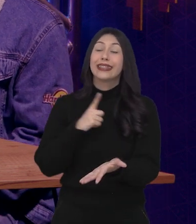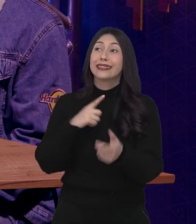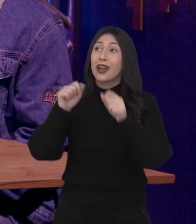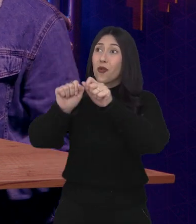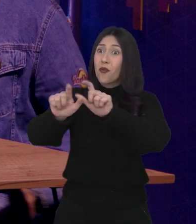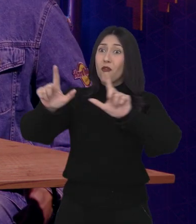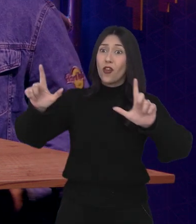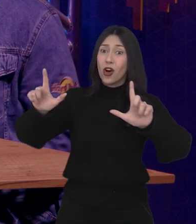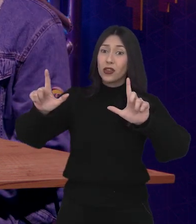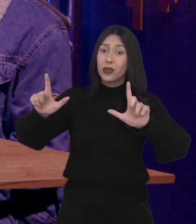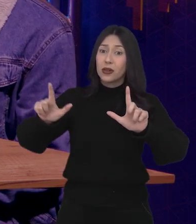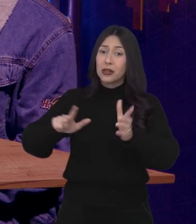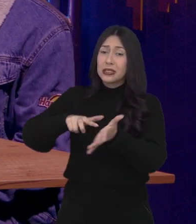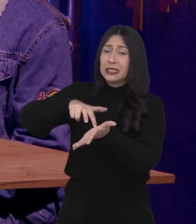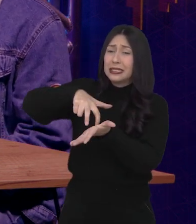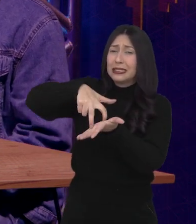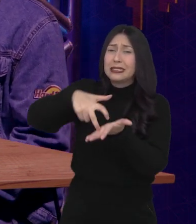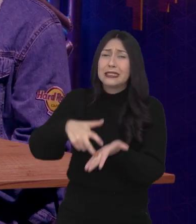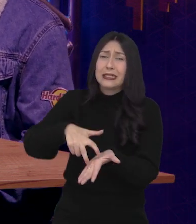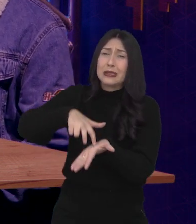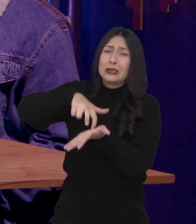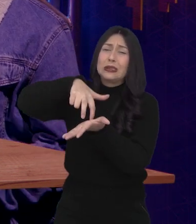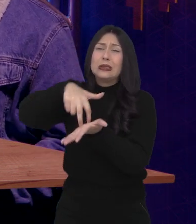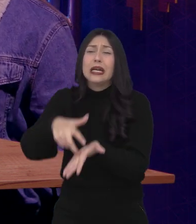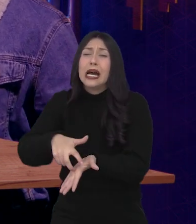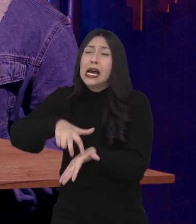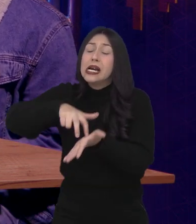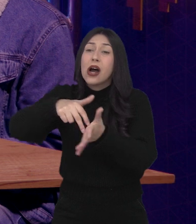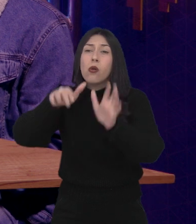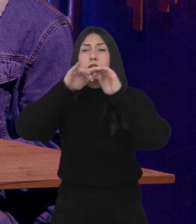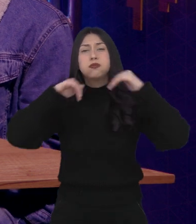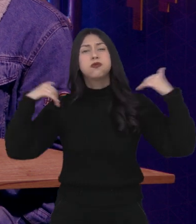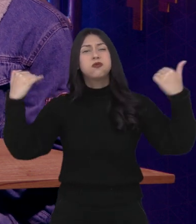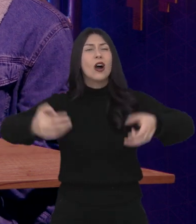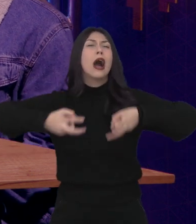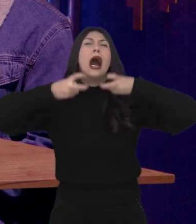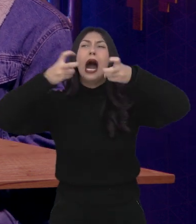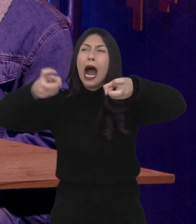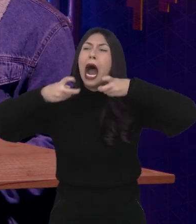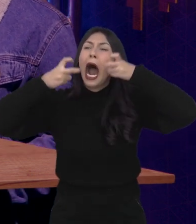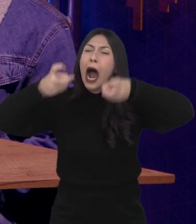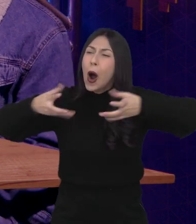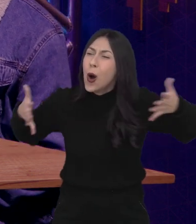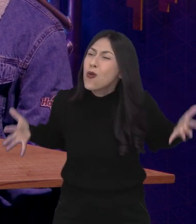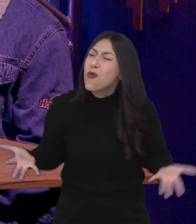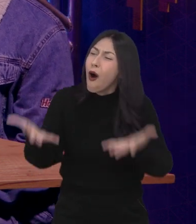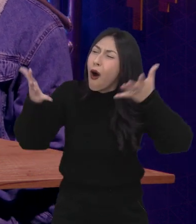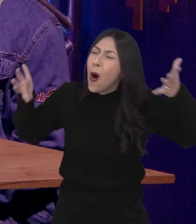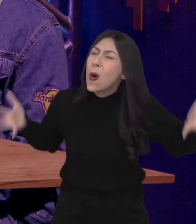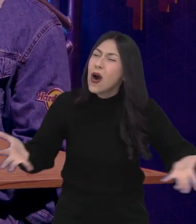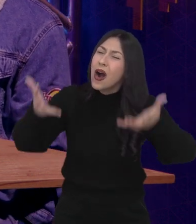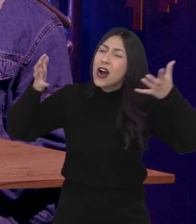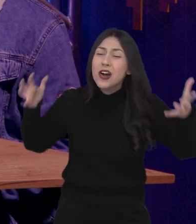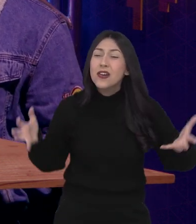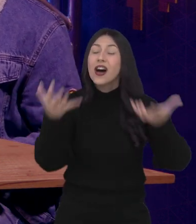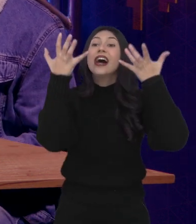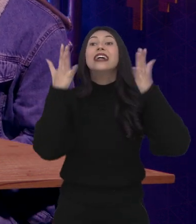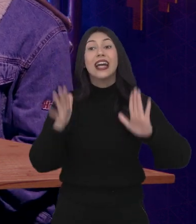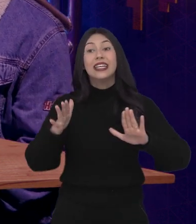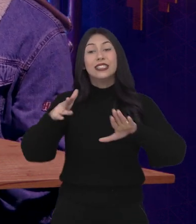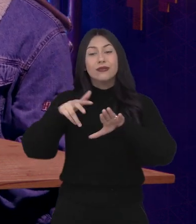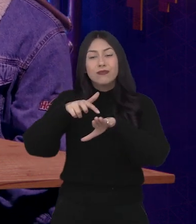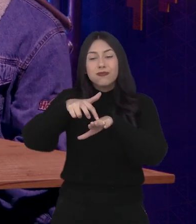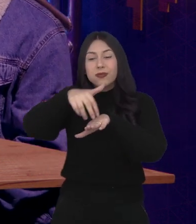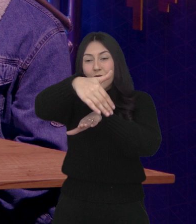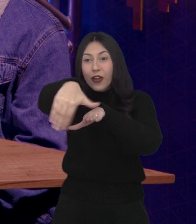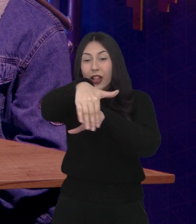essa imagem icônica dela mancando e o estádio inteiro gritando, apoiando ela, até o momento que ela